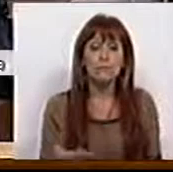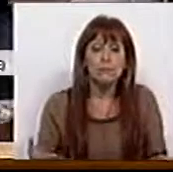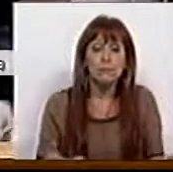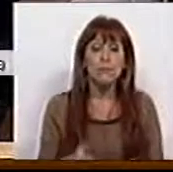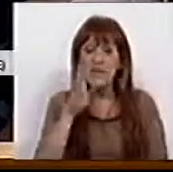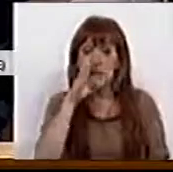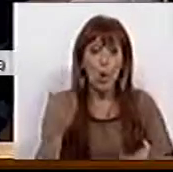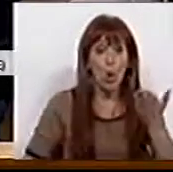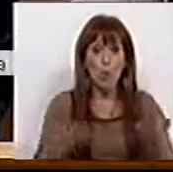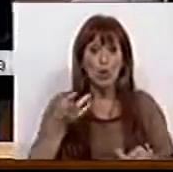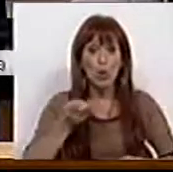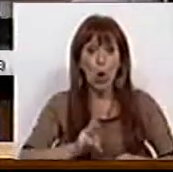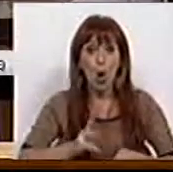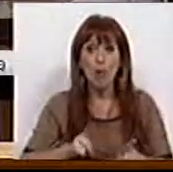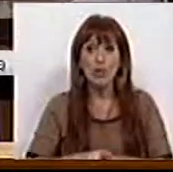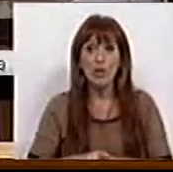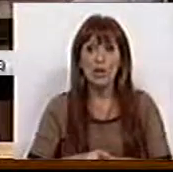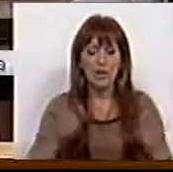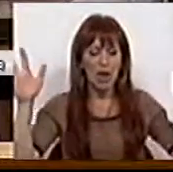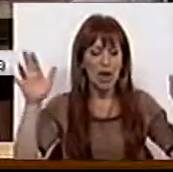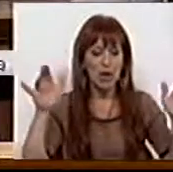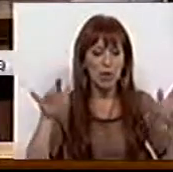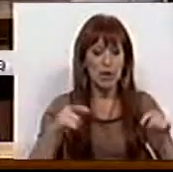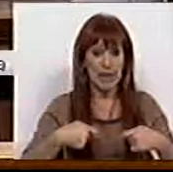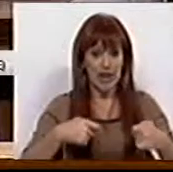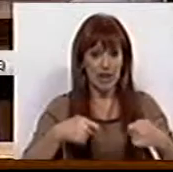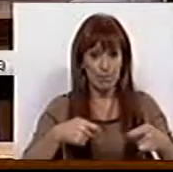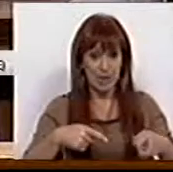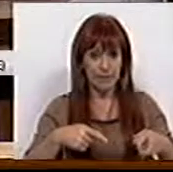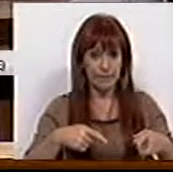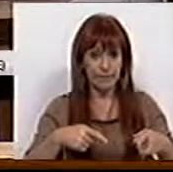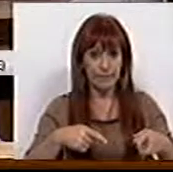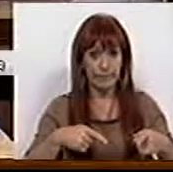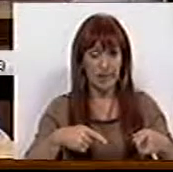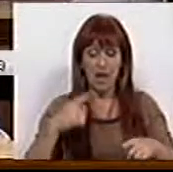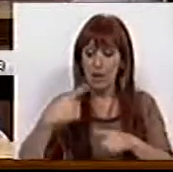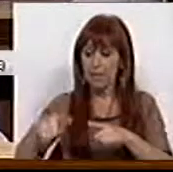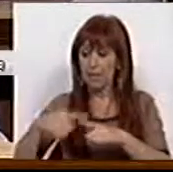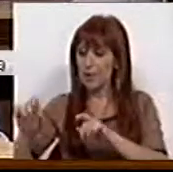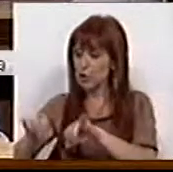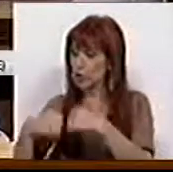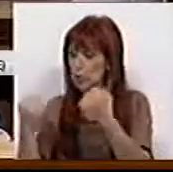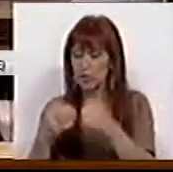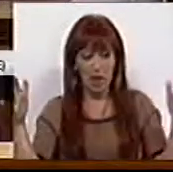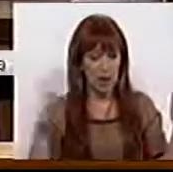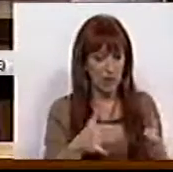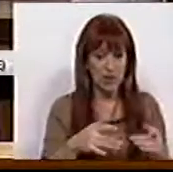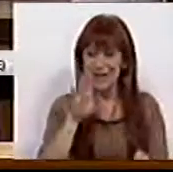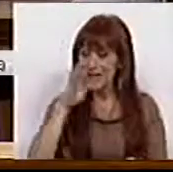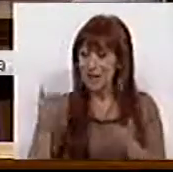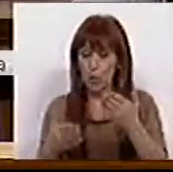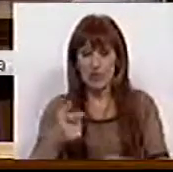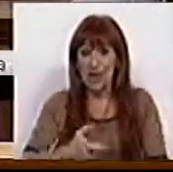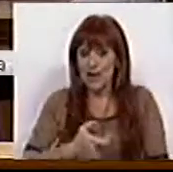se compararmos aquilo que foi a redução da despesa nas prestações sociais, e se